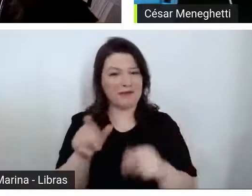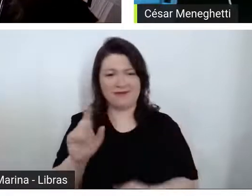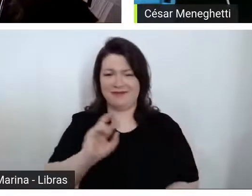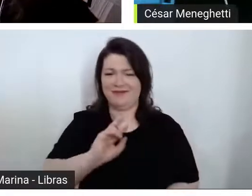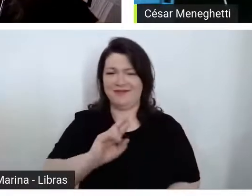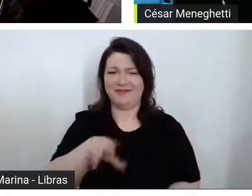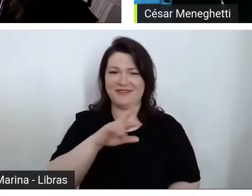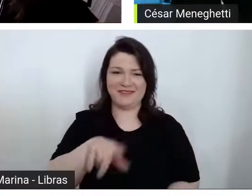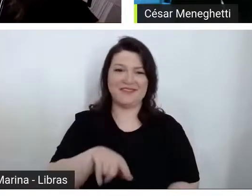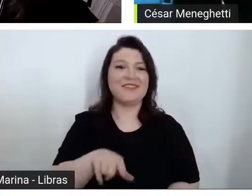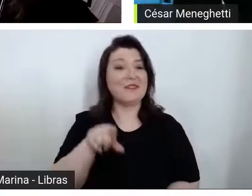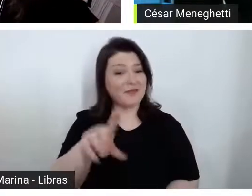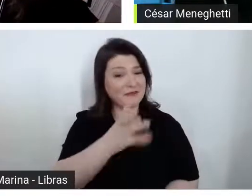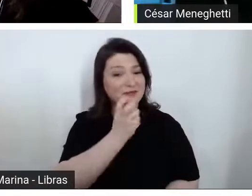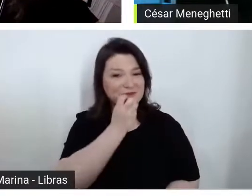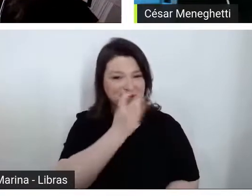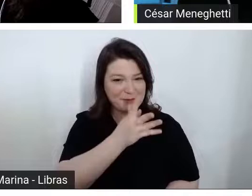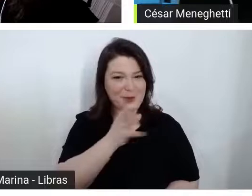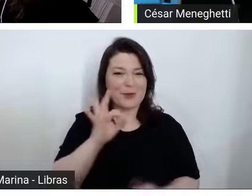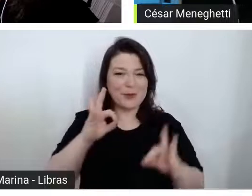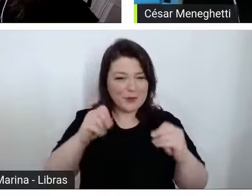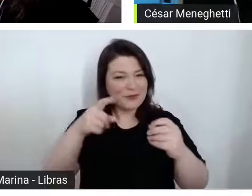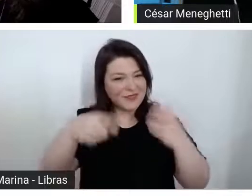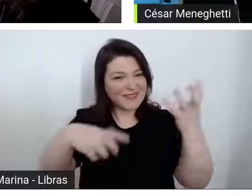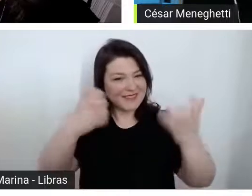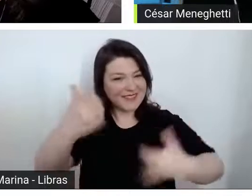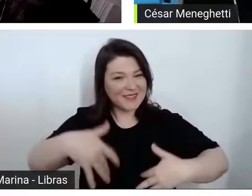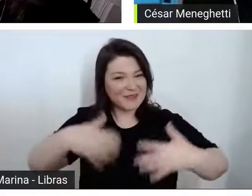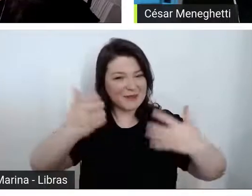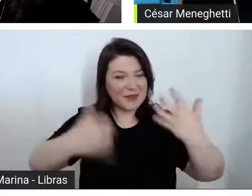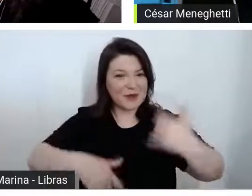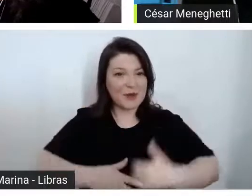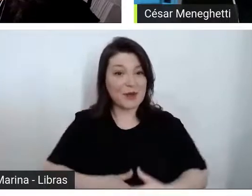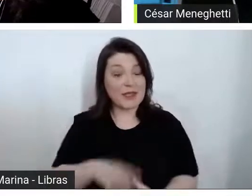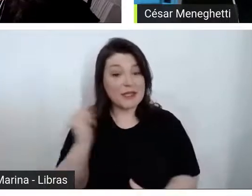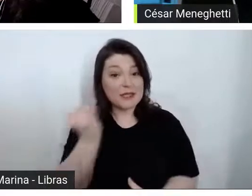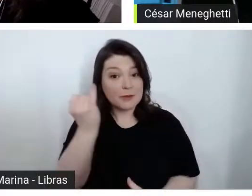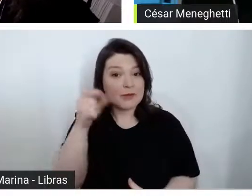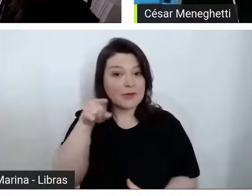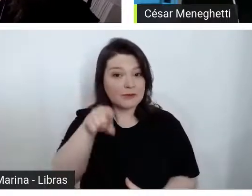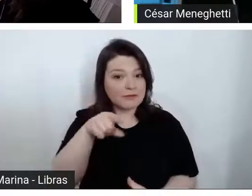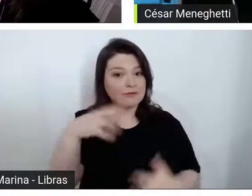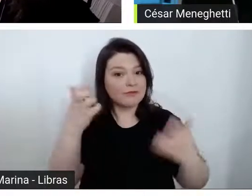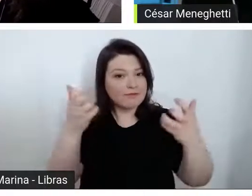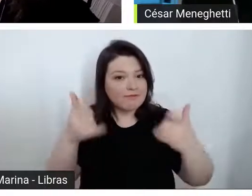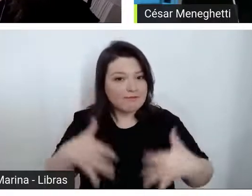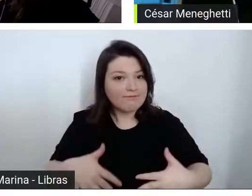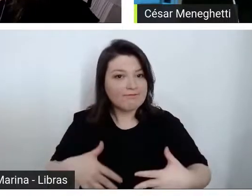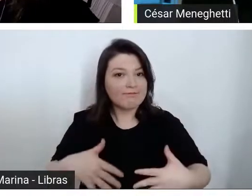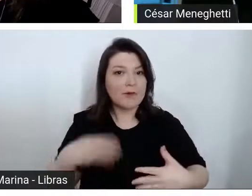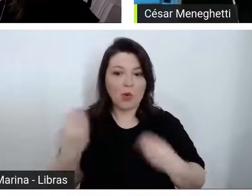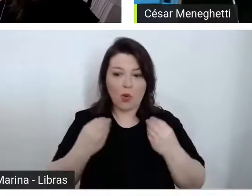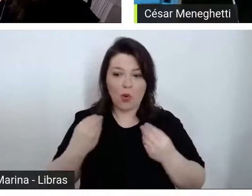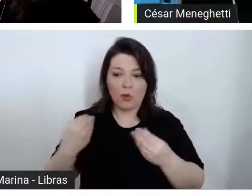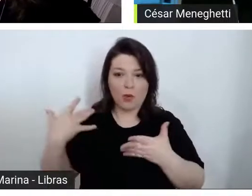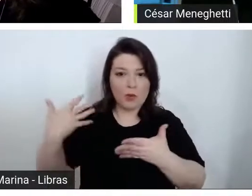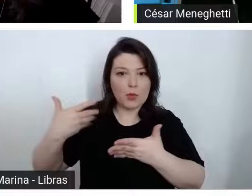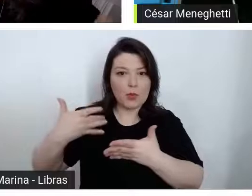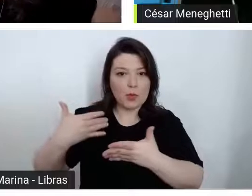não, foi muito bom tudo que você falou. Até foi importante você falar da carreira dos